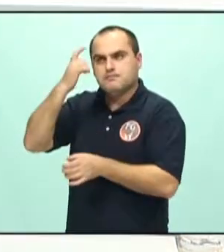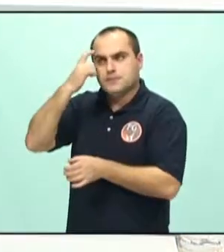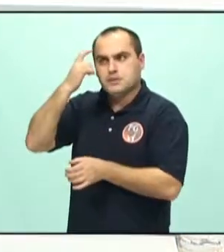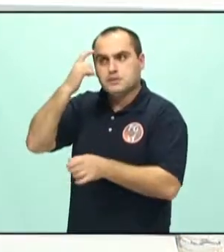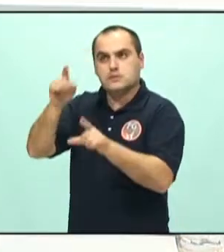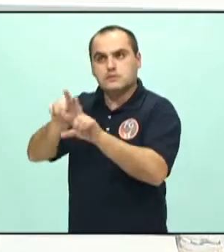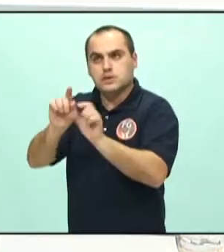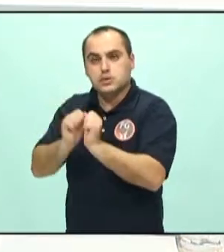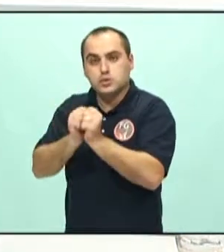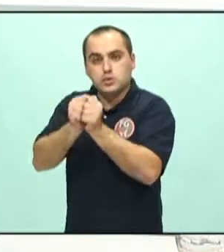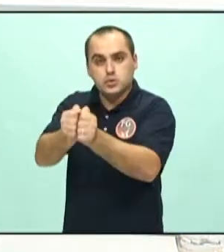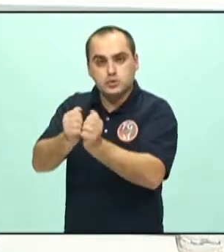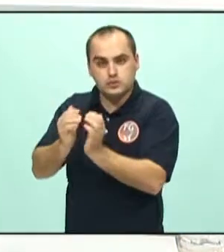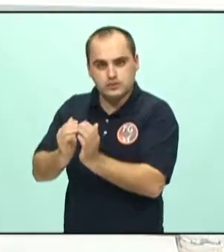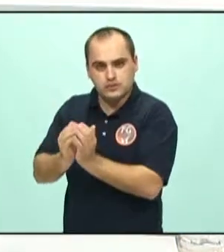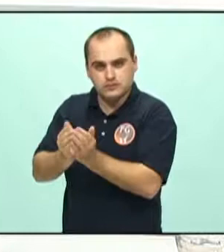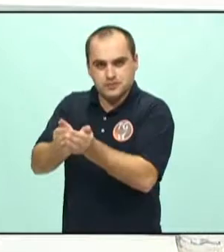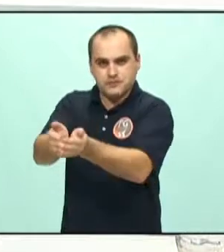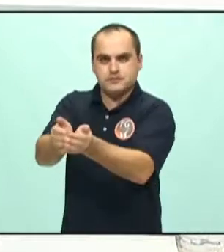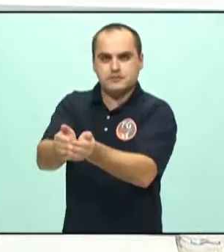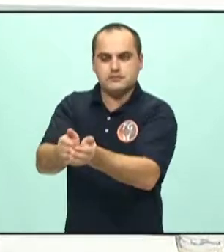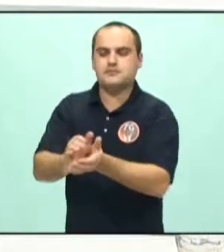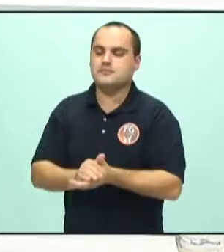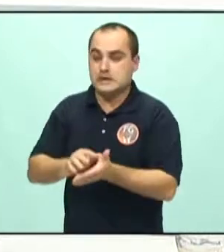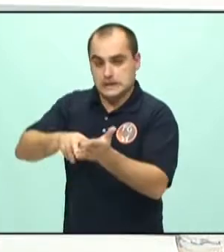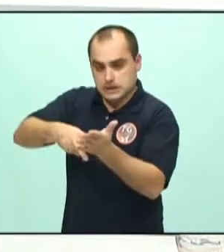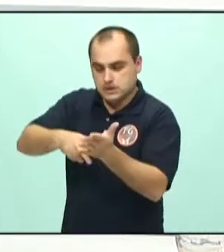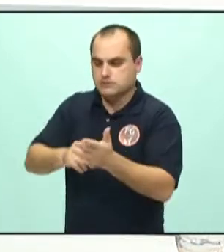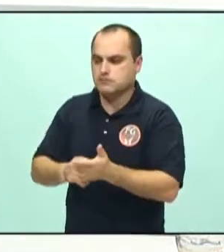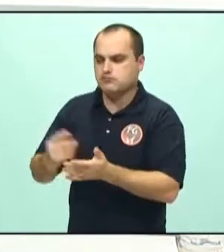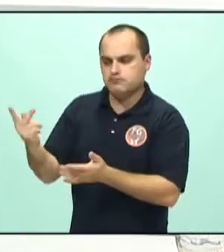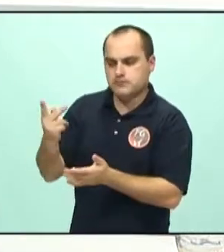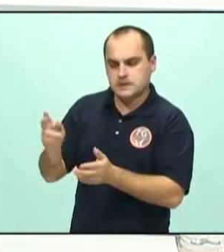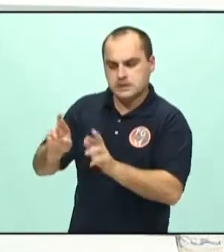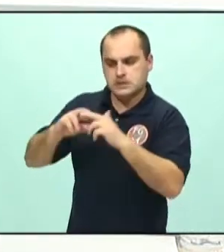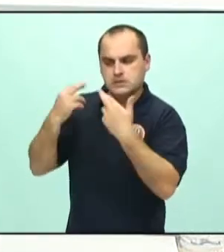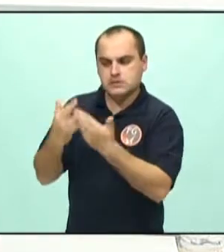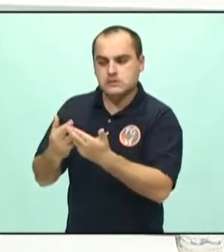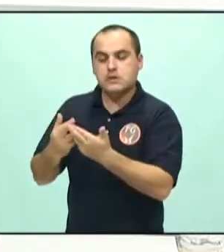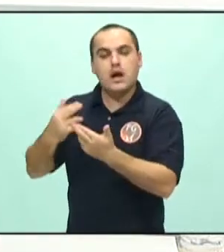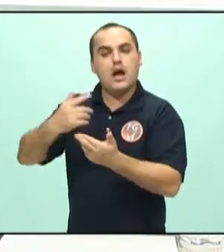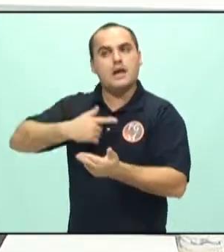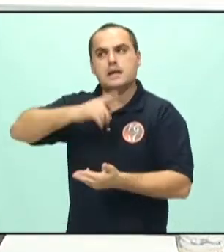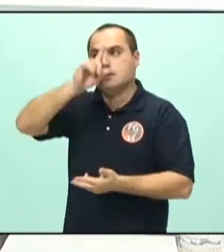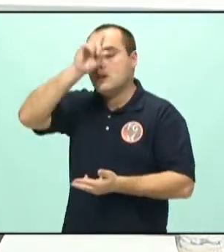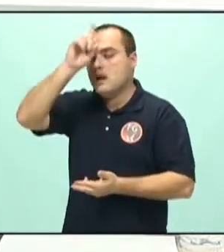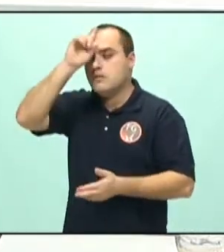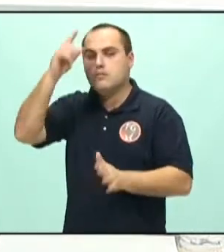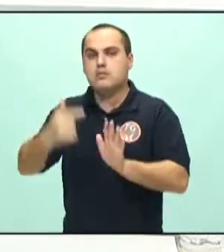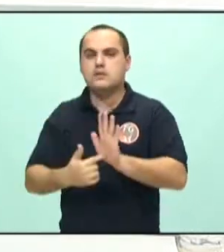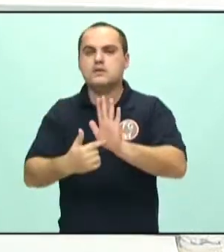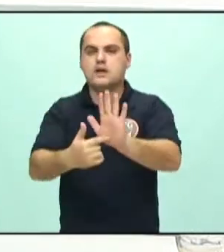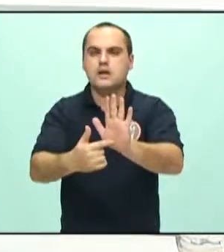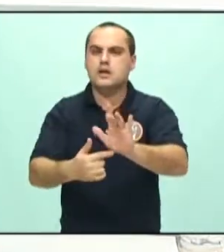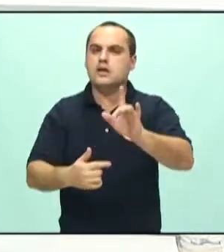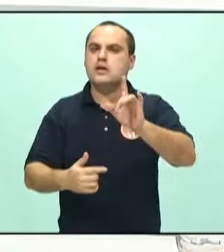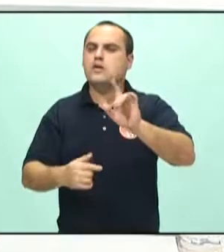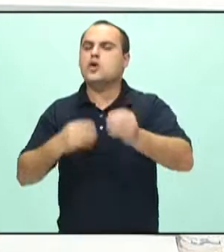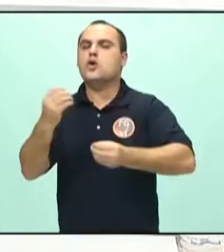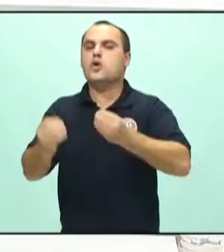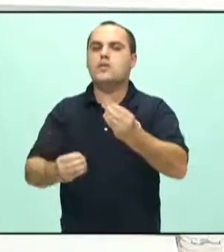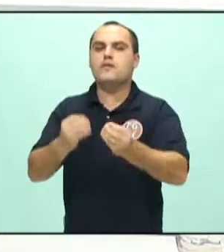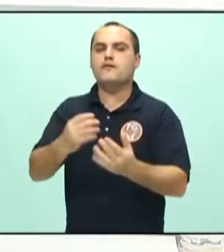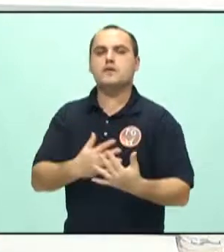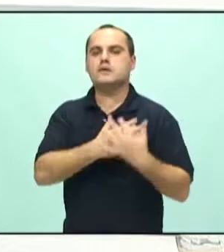tentar mostrar para a sociedade a realidade dos trabalhadores portuários, a realidade do dia a dia da função desses trabalhadores, a importância que eles têm. E eu